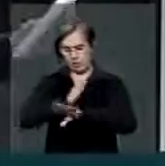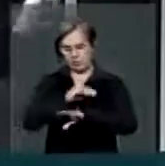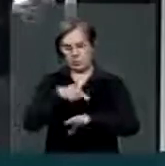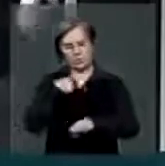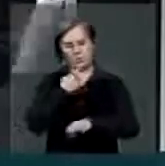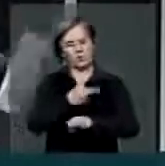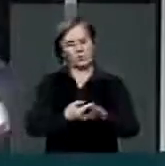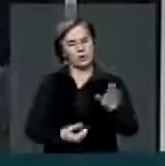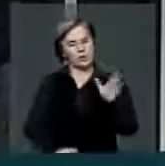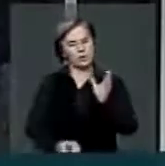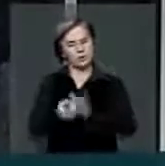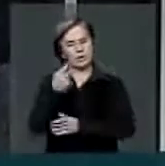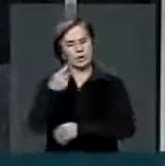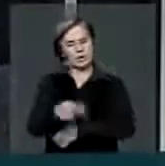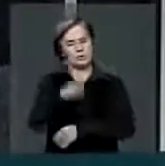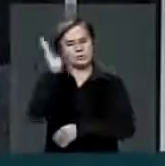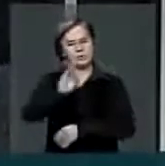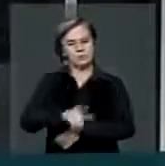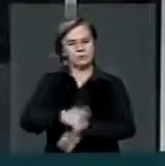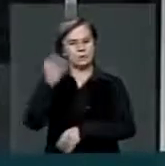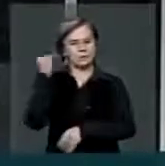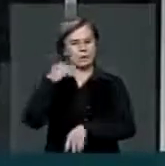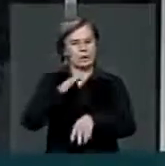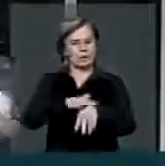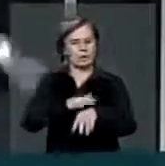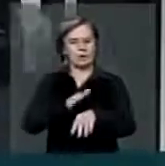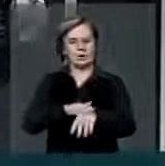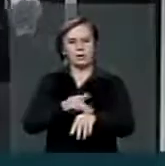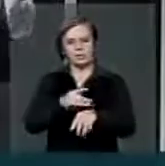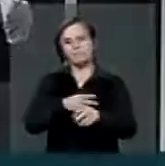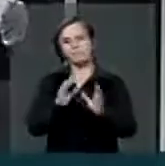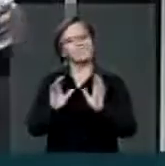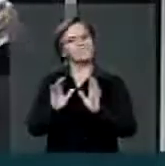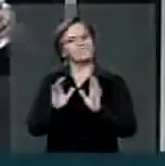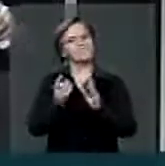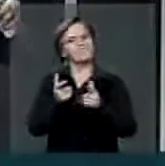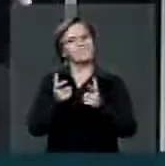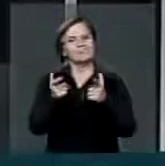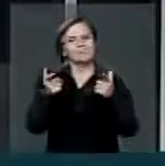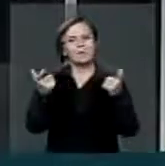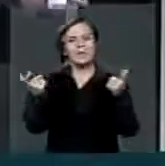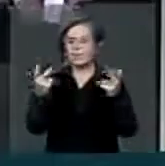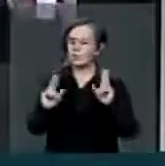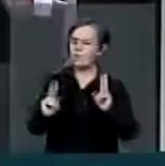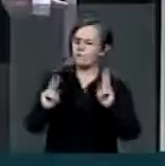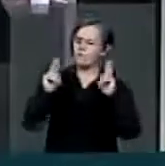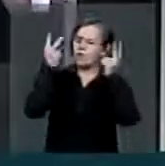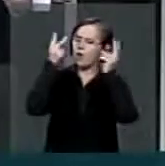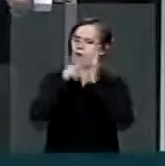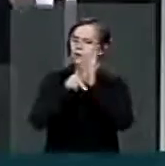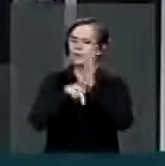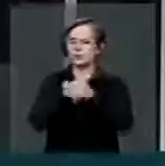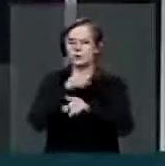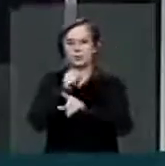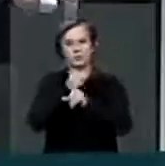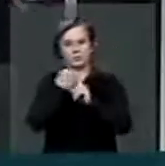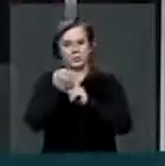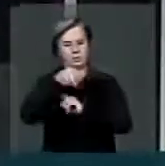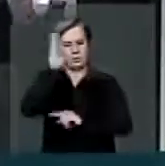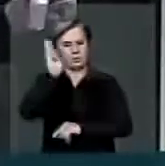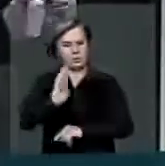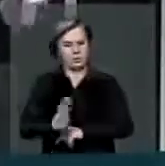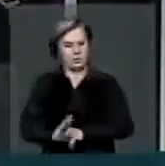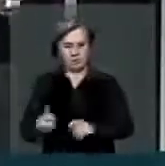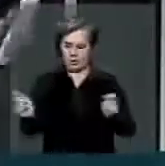no Brasil algo que na época foi saudado como uma grande vitória da sociedade, a possibilidade